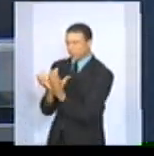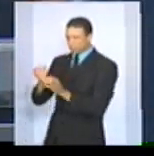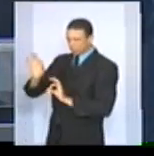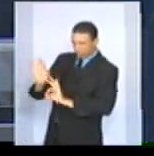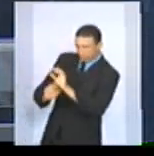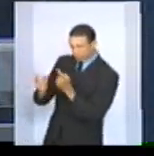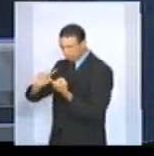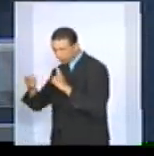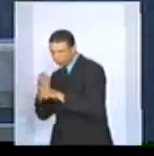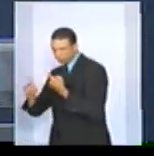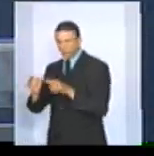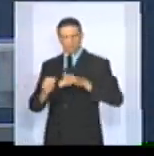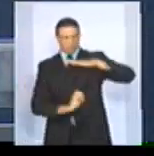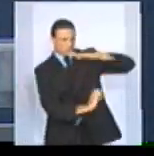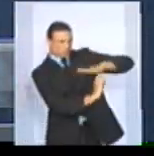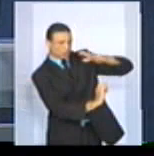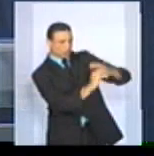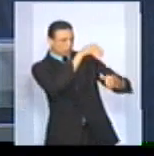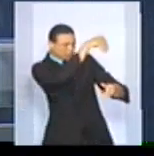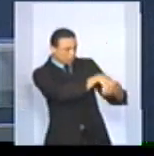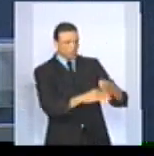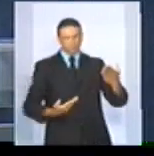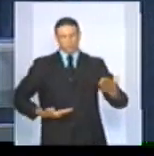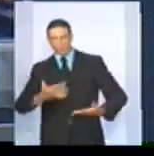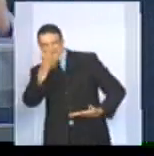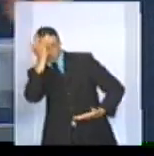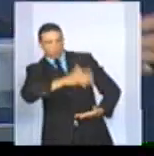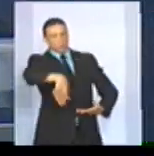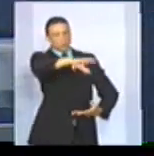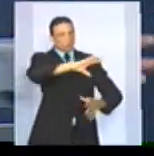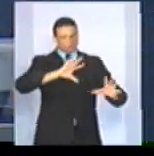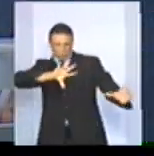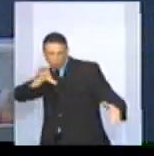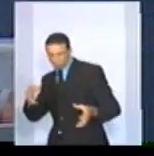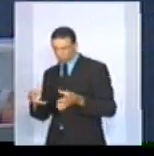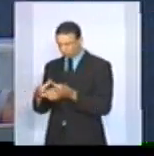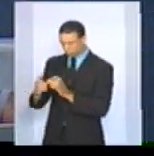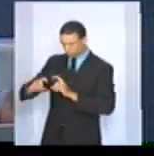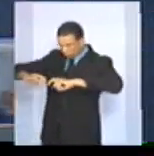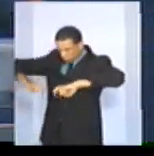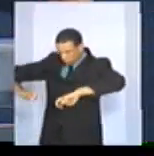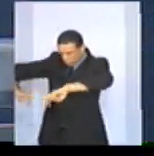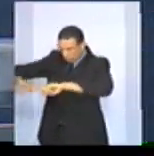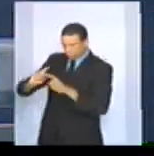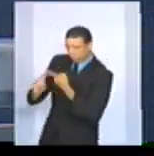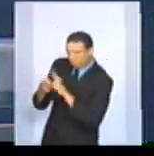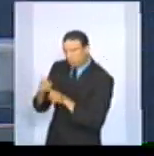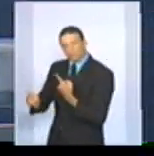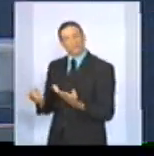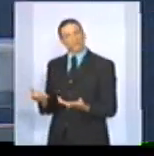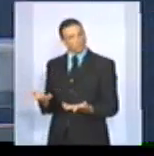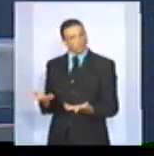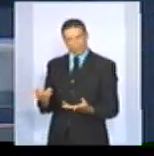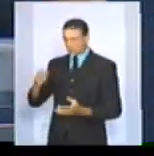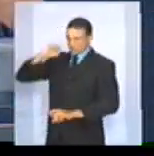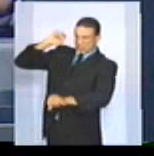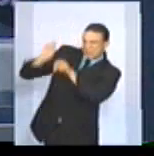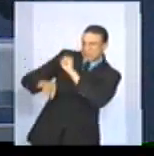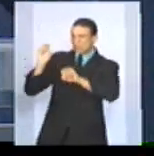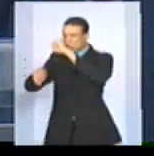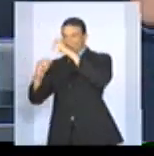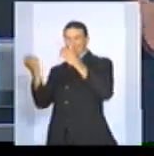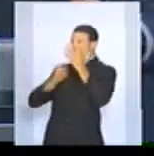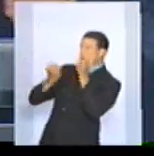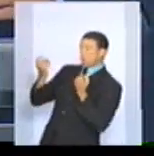pela sociedade empresários trabalhadores sociedade civil sentar e discutiram alguém se matou teve